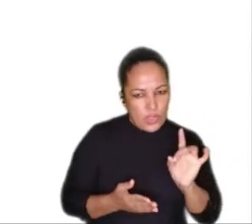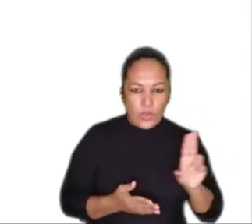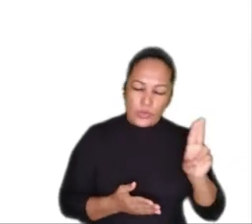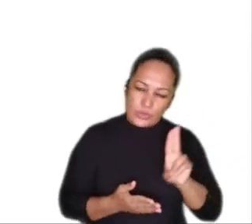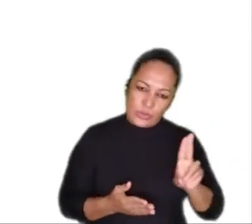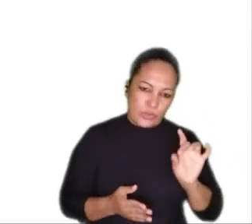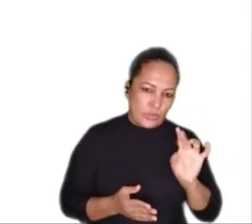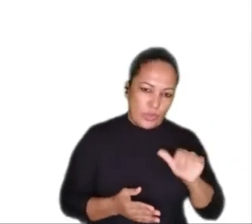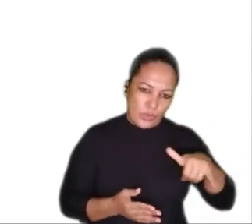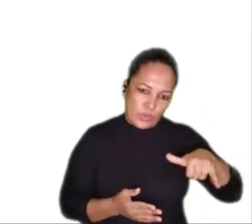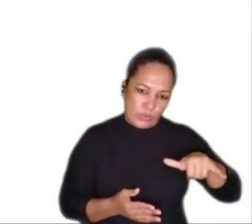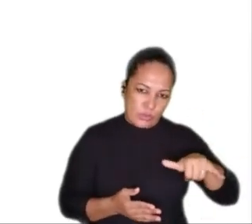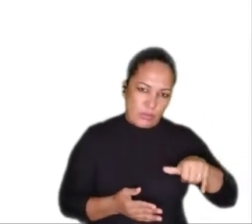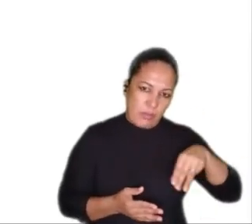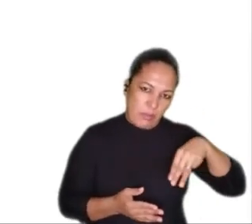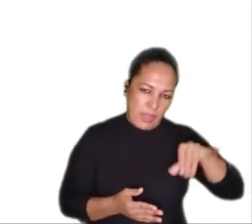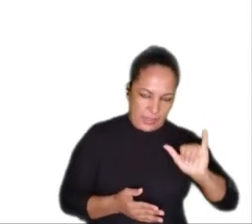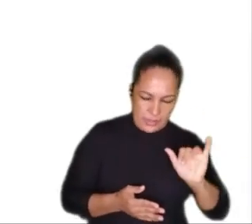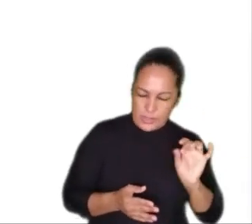que